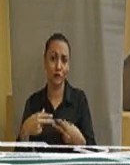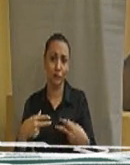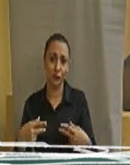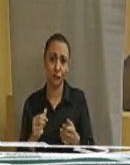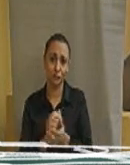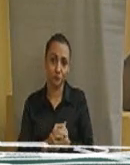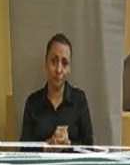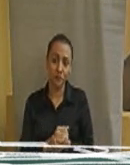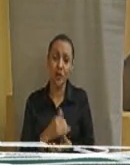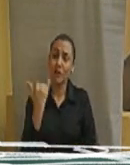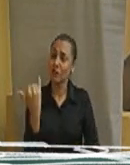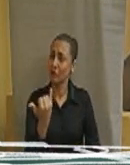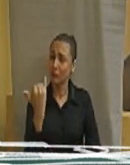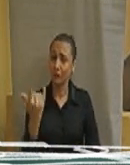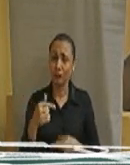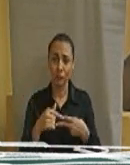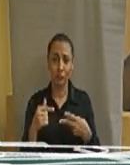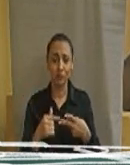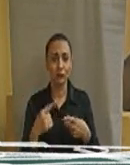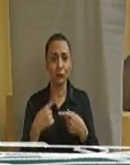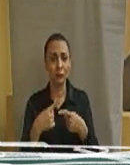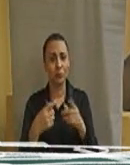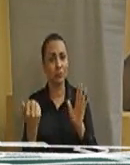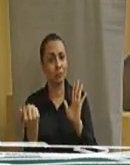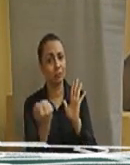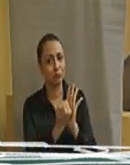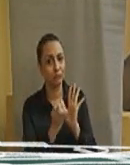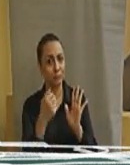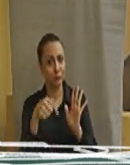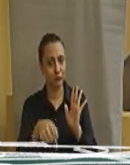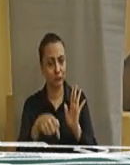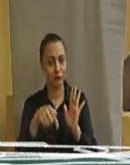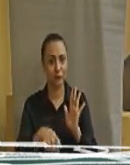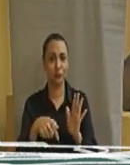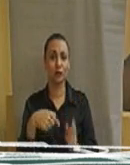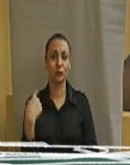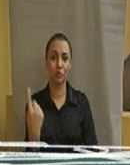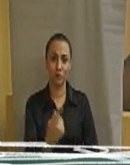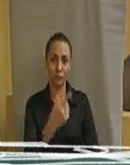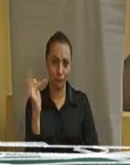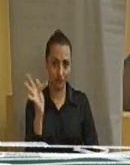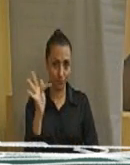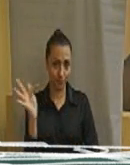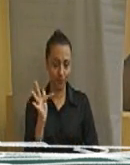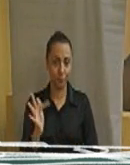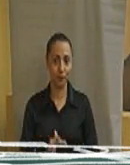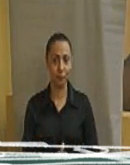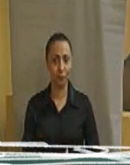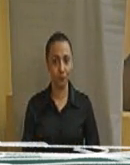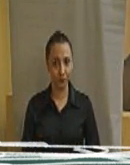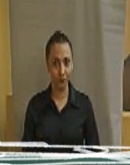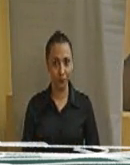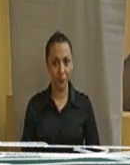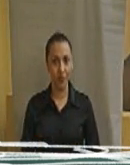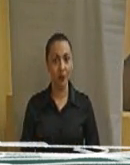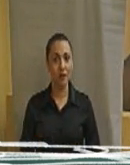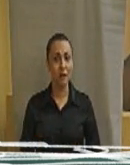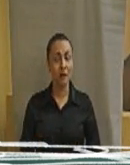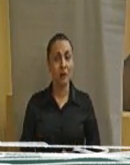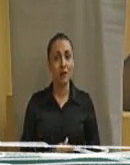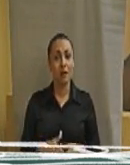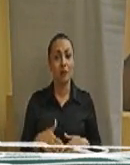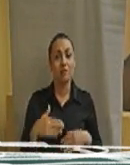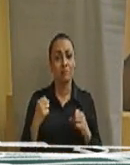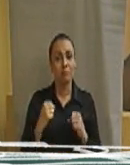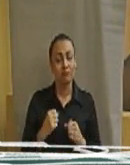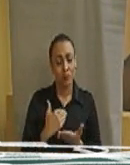nós, porque são símbolos e marcos para os nossos estudantes e para nós mesmos. Voltemos à campanha.